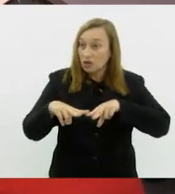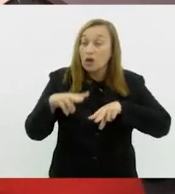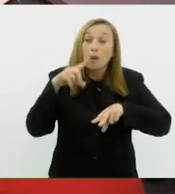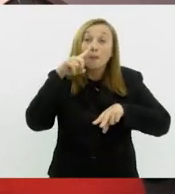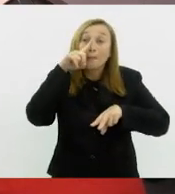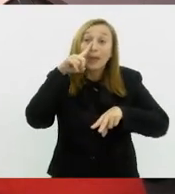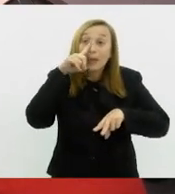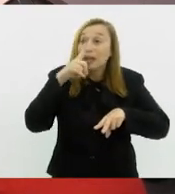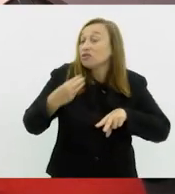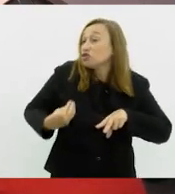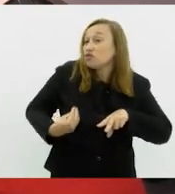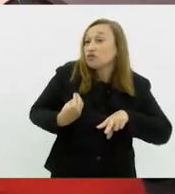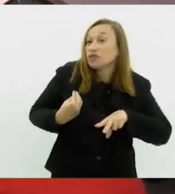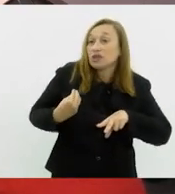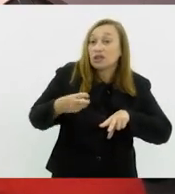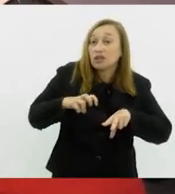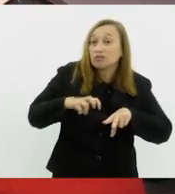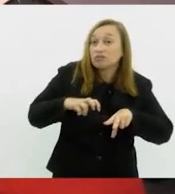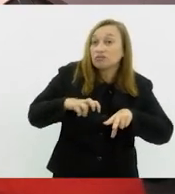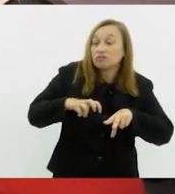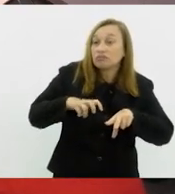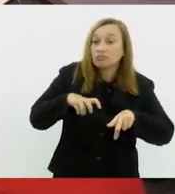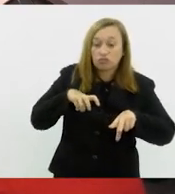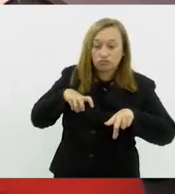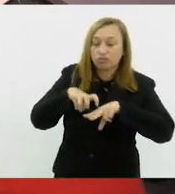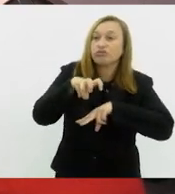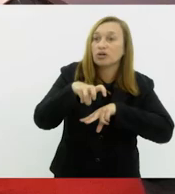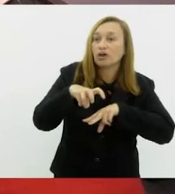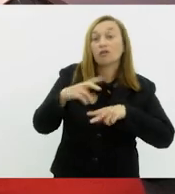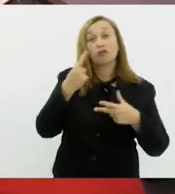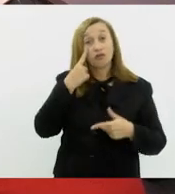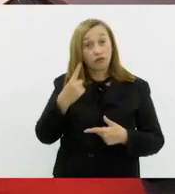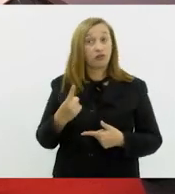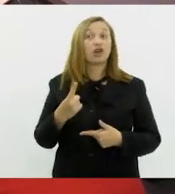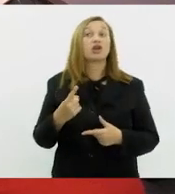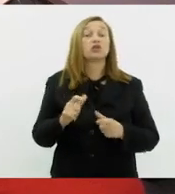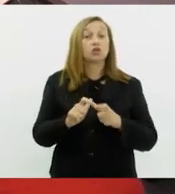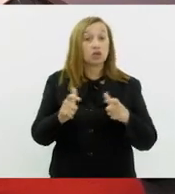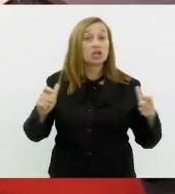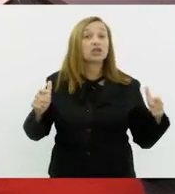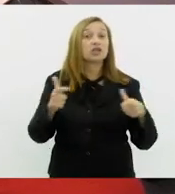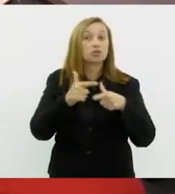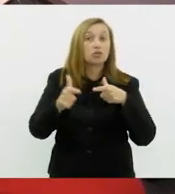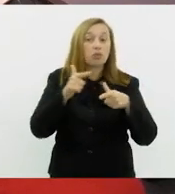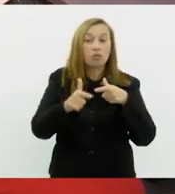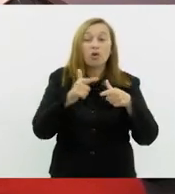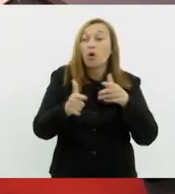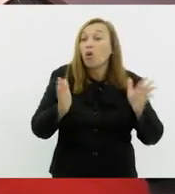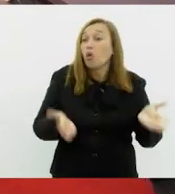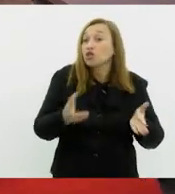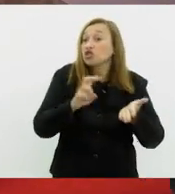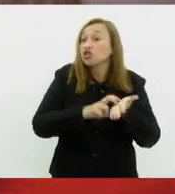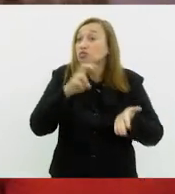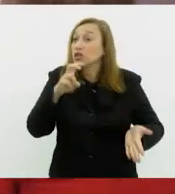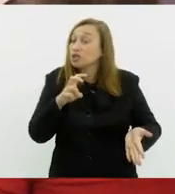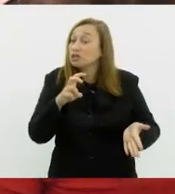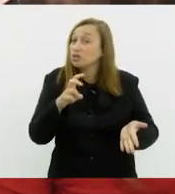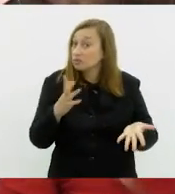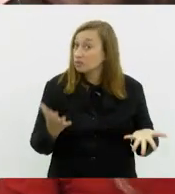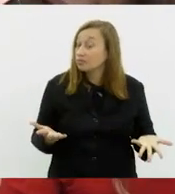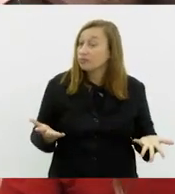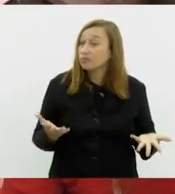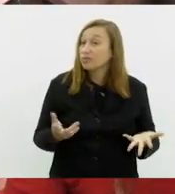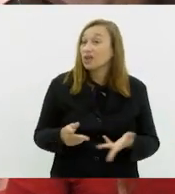corriam risco de serem atropeladas. Ou seja, olha o tamanho do nosso problema. Isso hoje de manhã, com a circulação